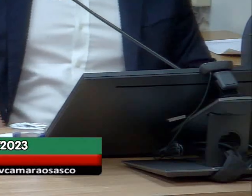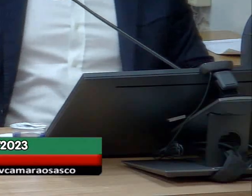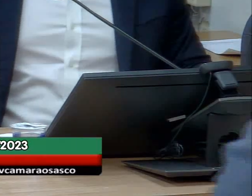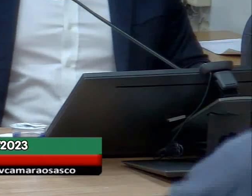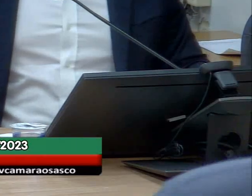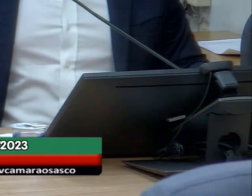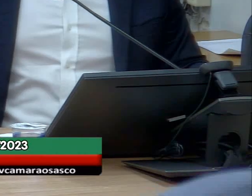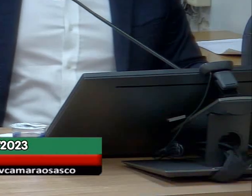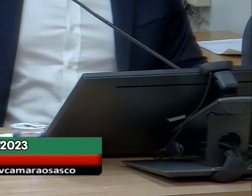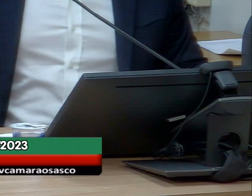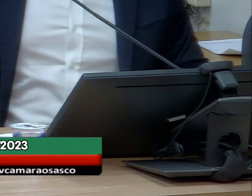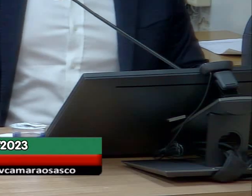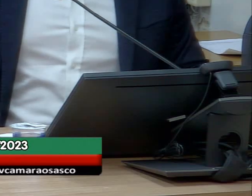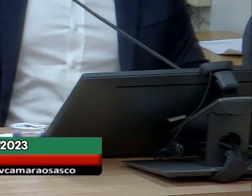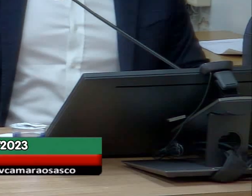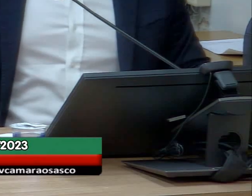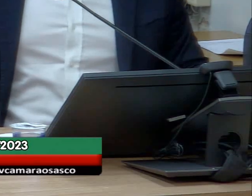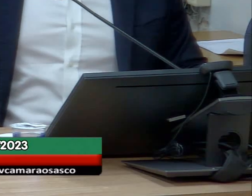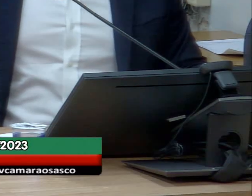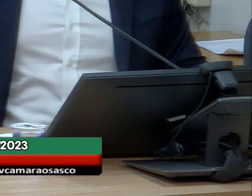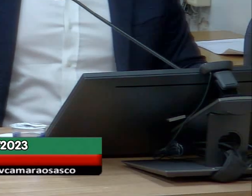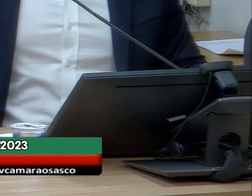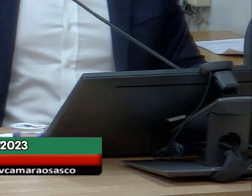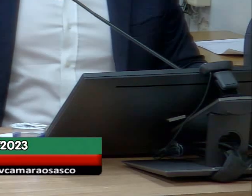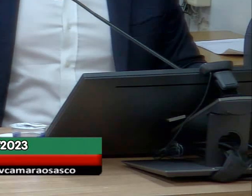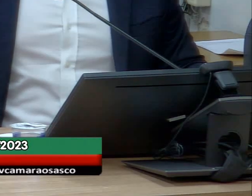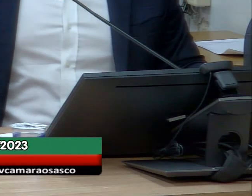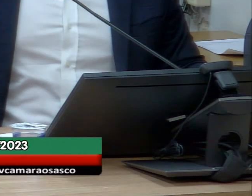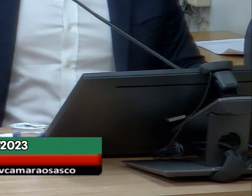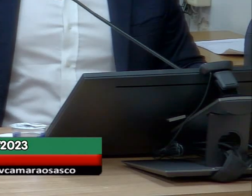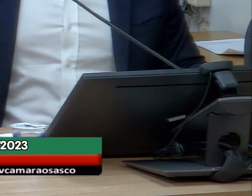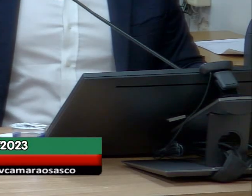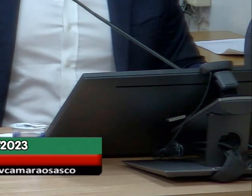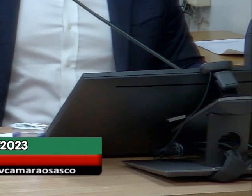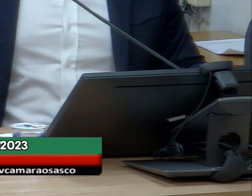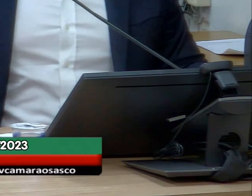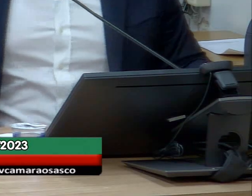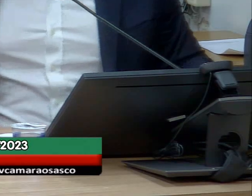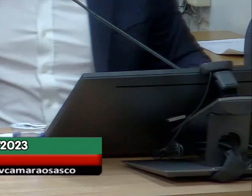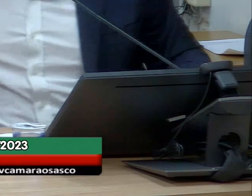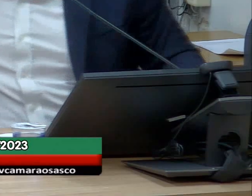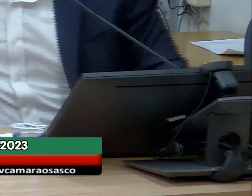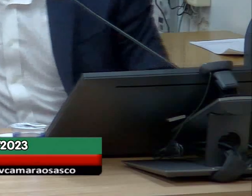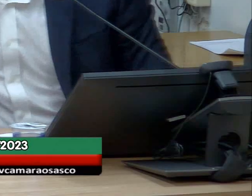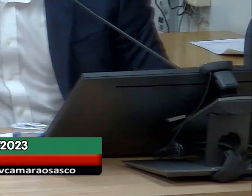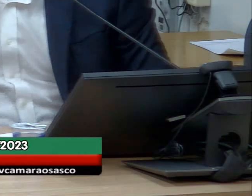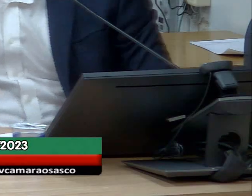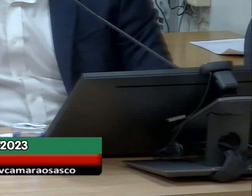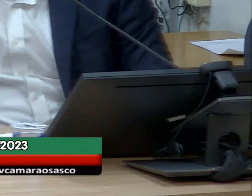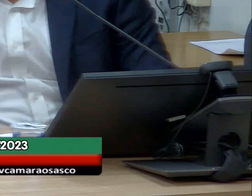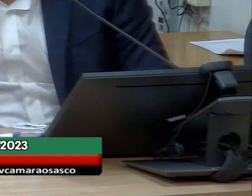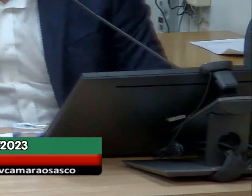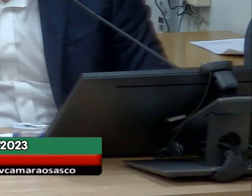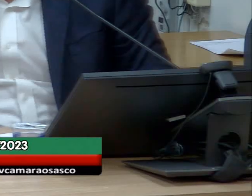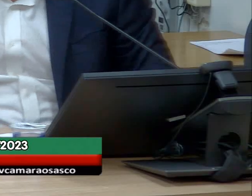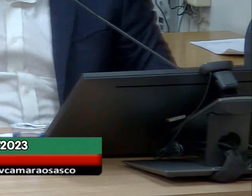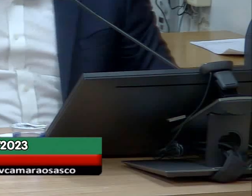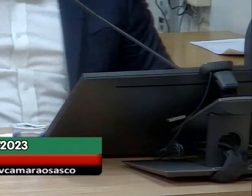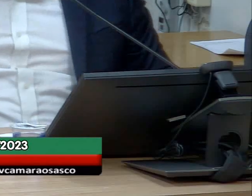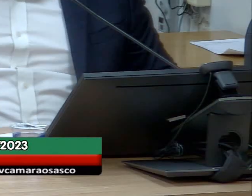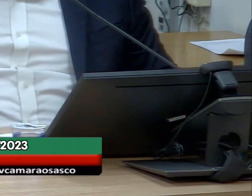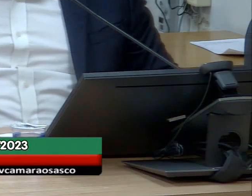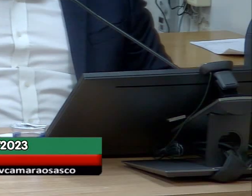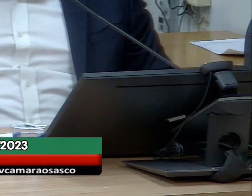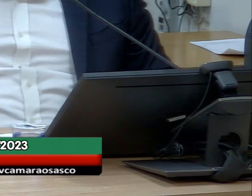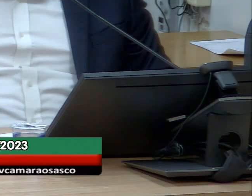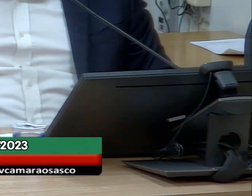Quantas coisas boas. Então, a pessoa precisa fez o cateterismo, aí vai verificar realmente o que aquela pessoa precisa de uma